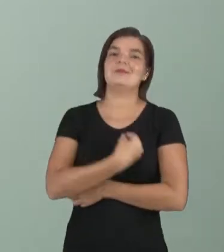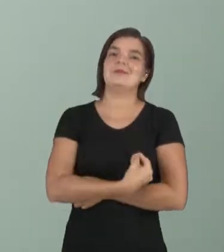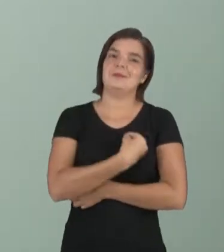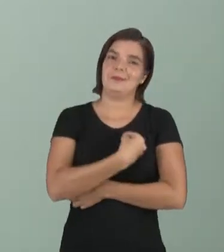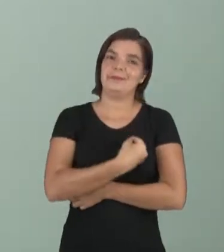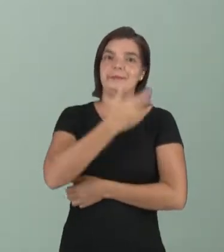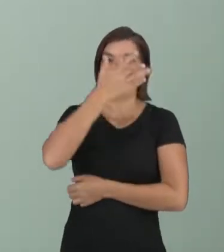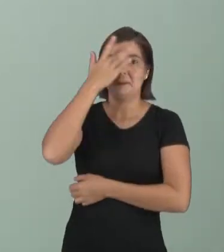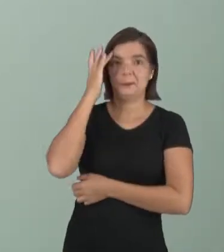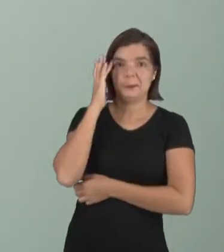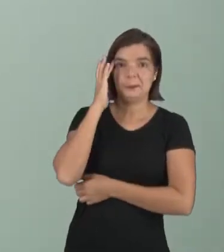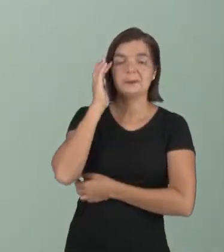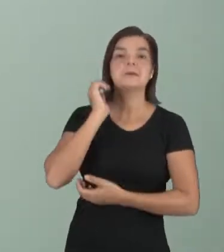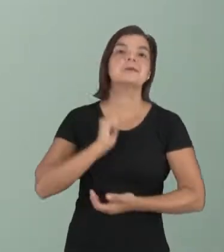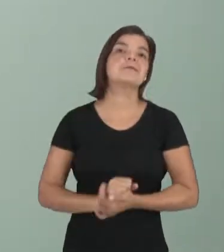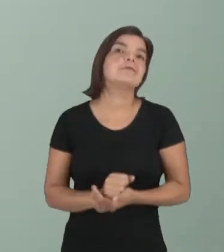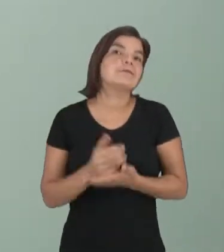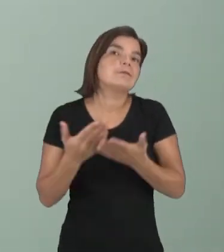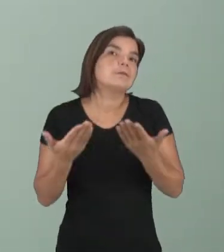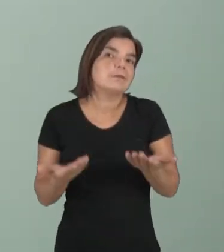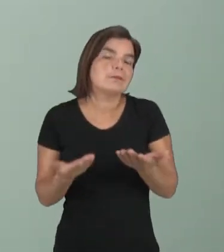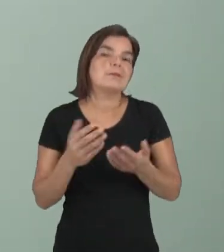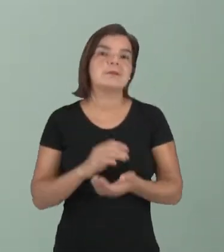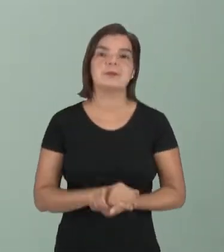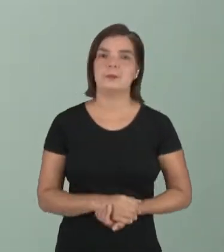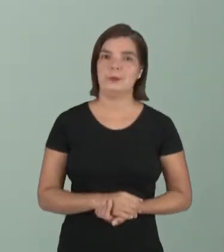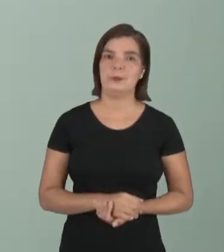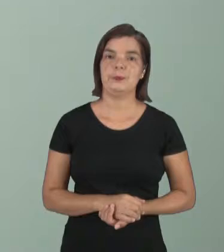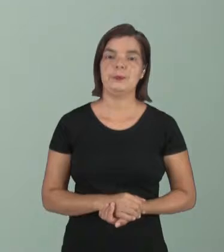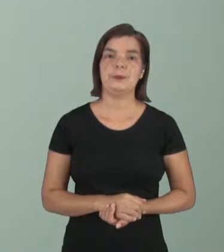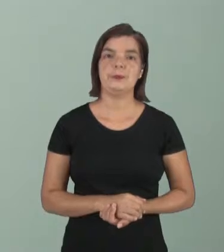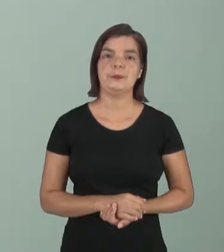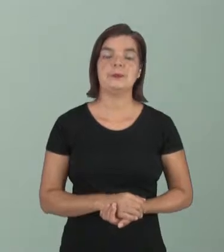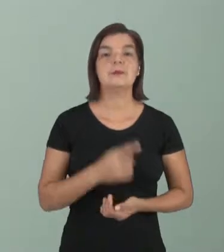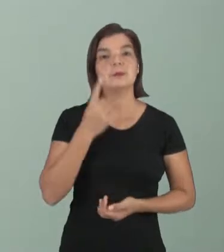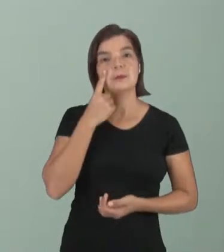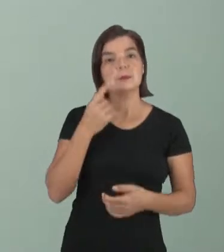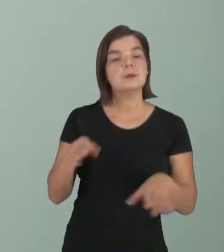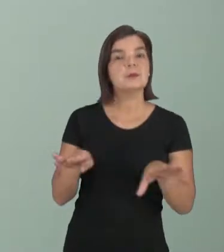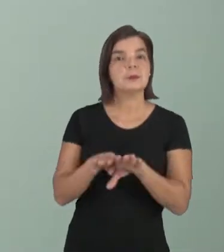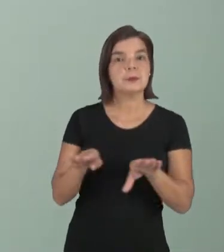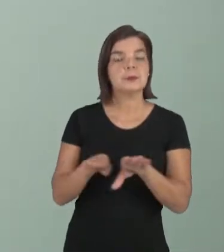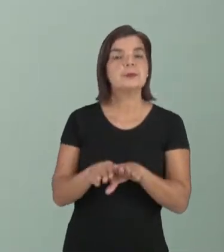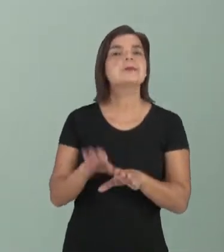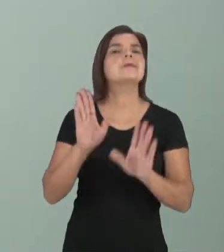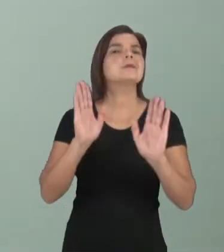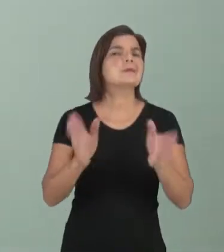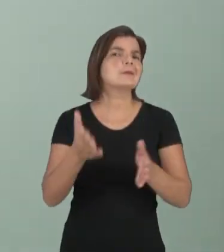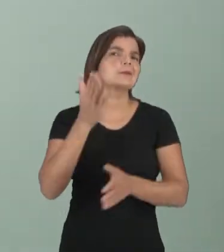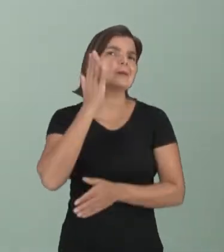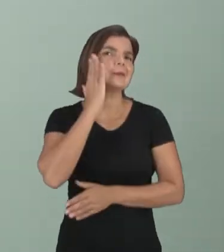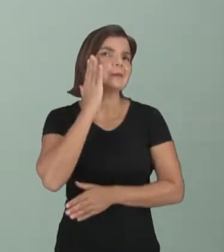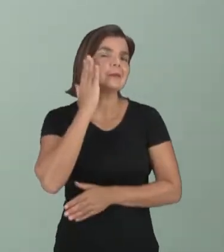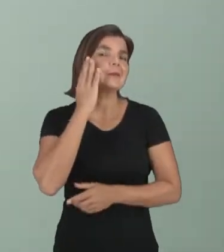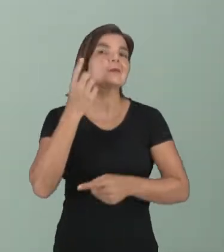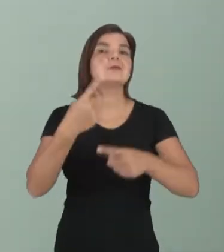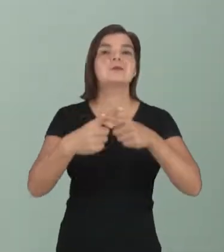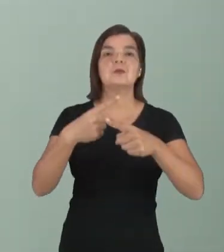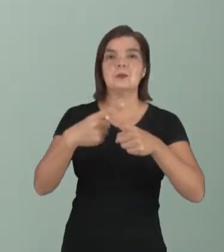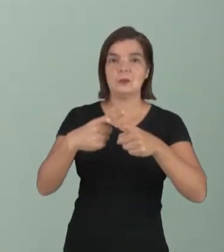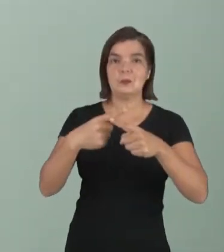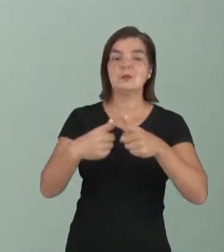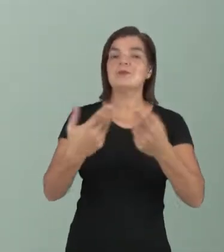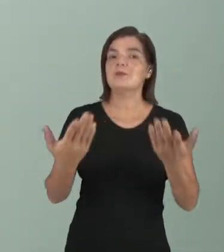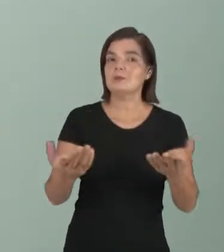vida para essas pessoas, tá? Então, levando em consideração isso, a gente já entende o porquê e